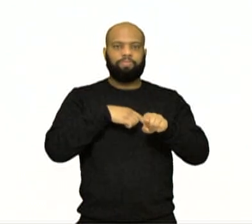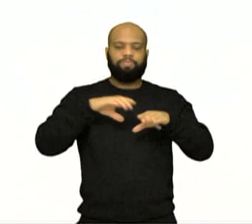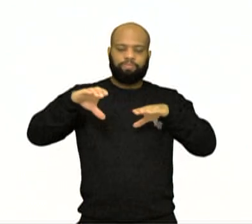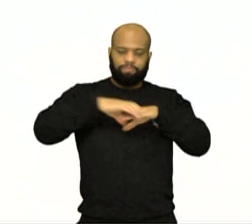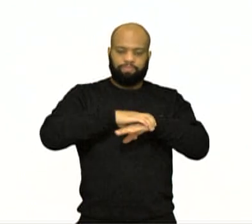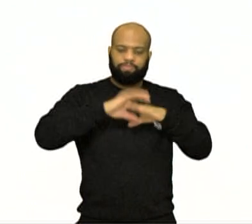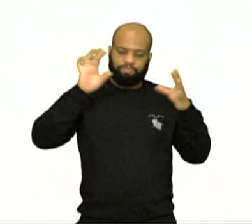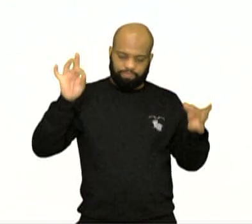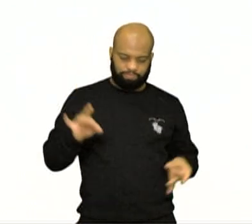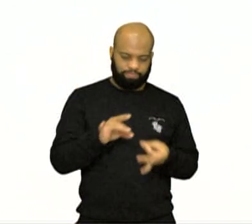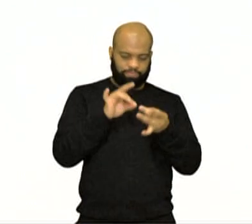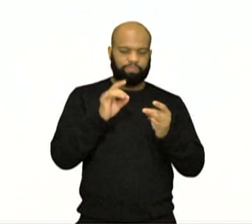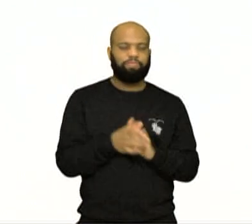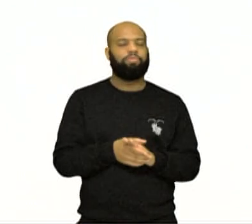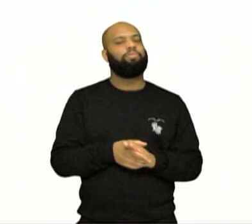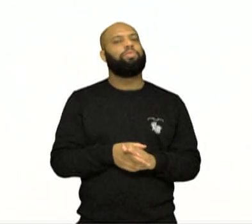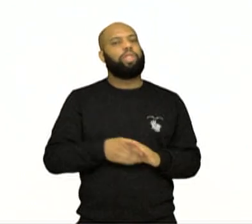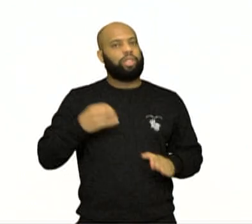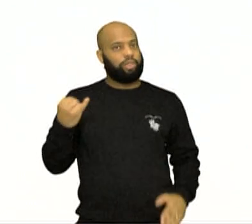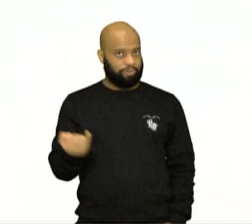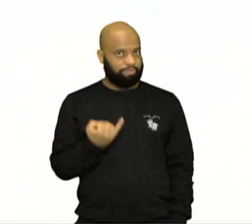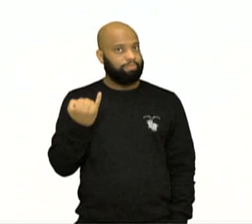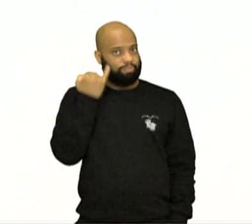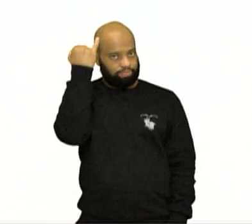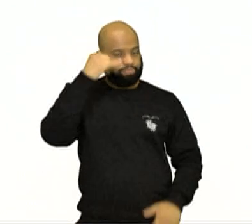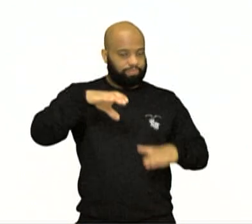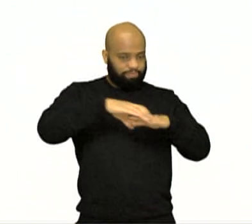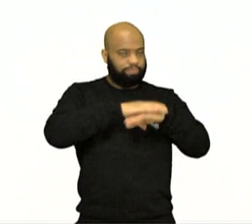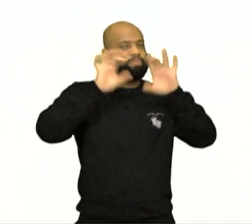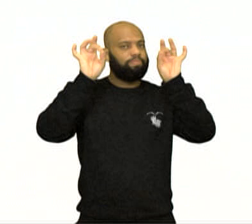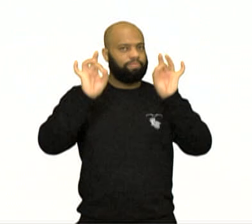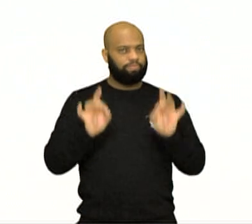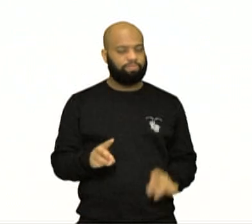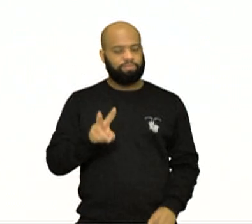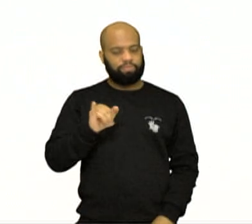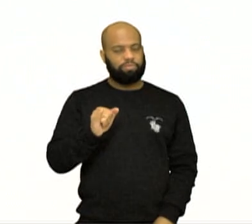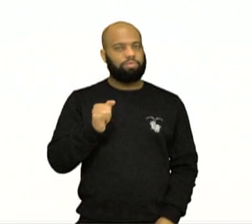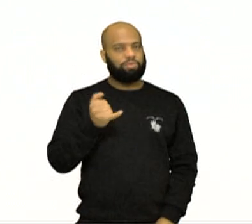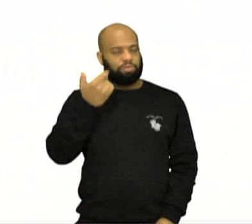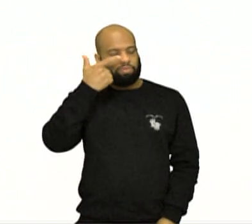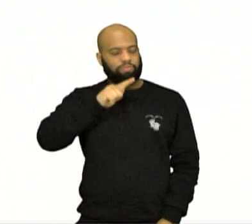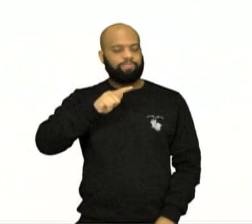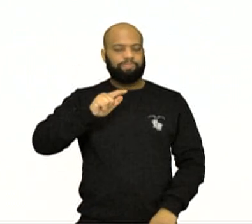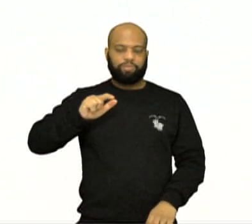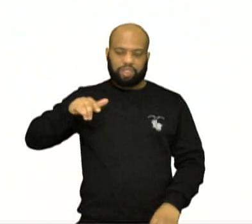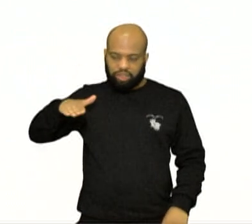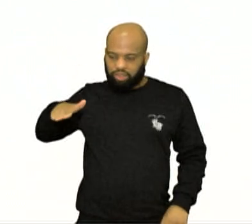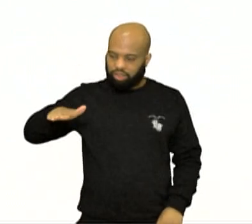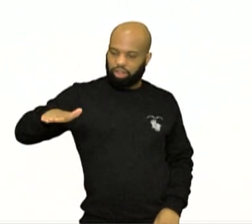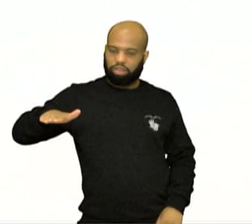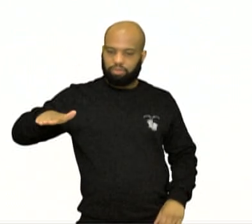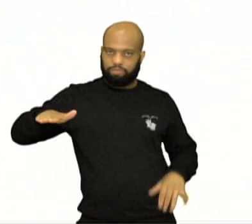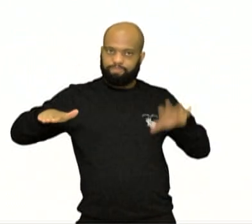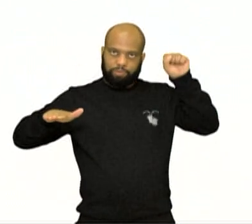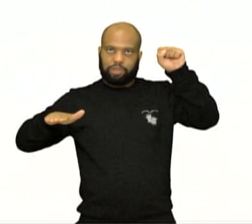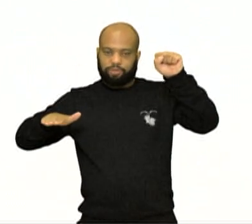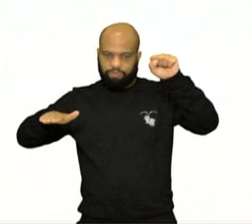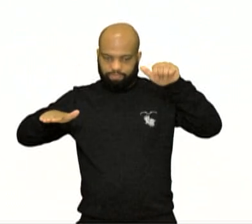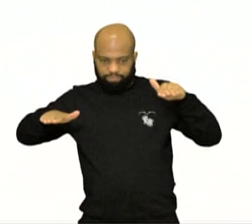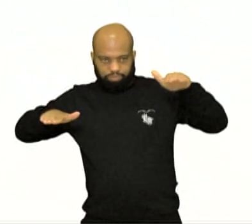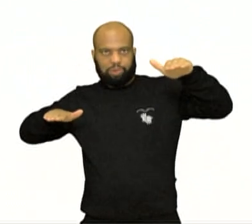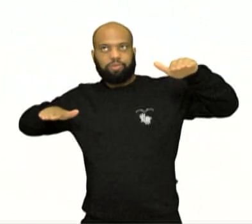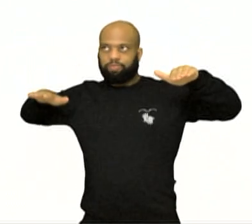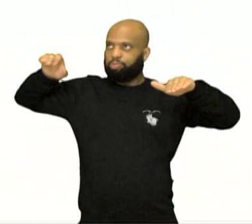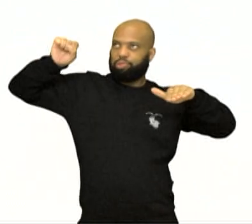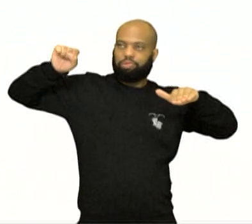que as sapatilhas, elas têm que ser sapatilhas especiais para ajudar a aderência do escalador